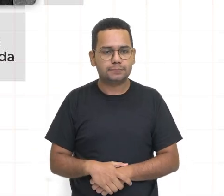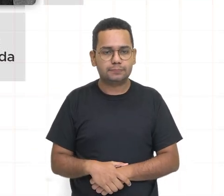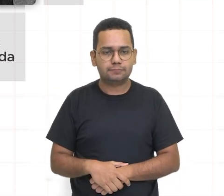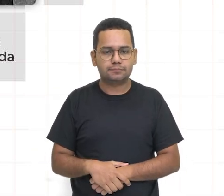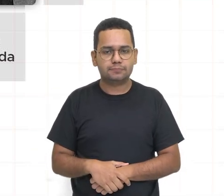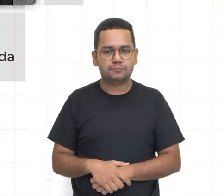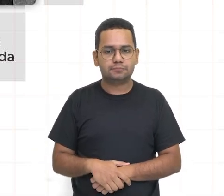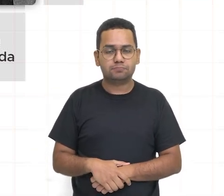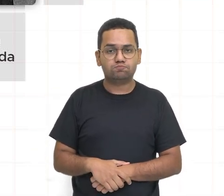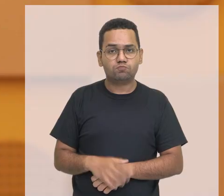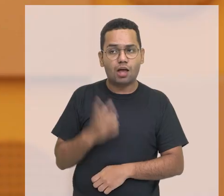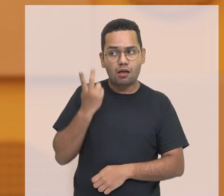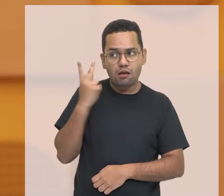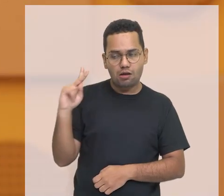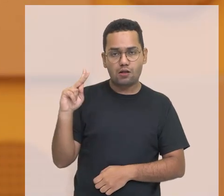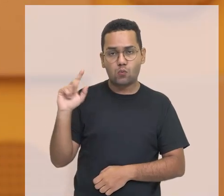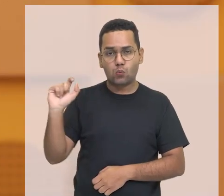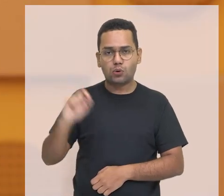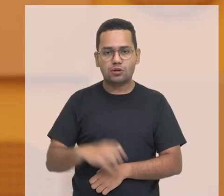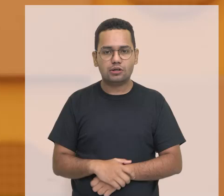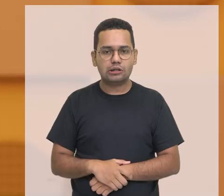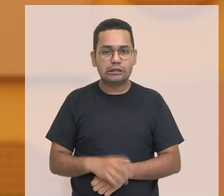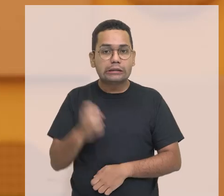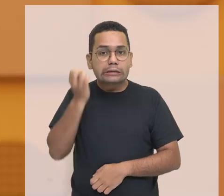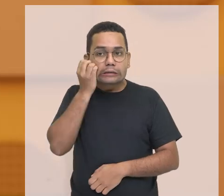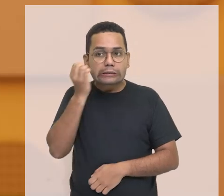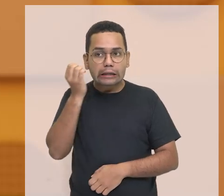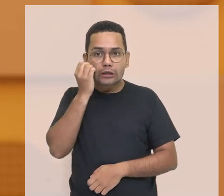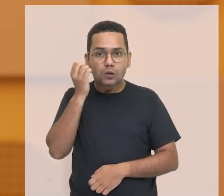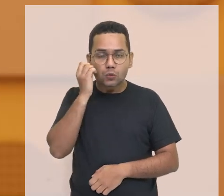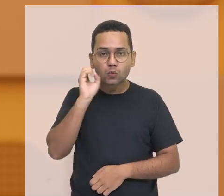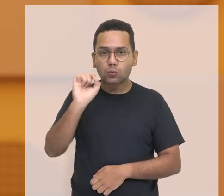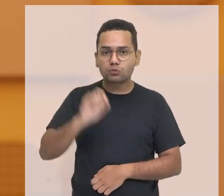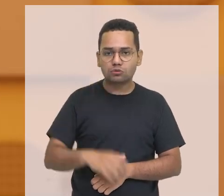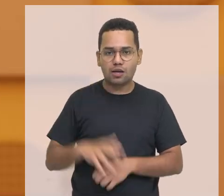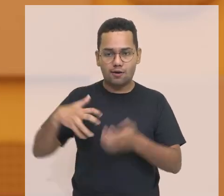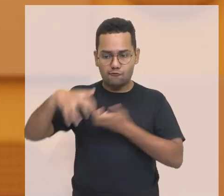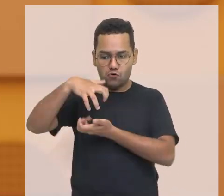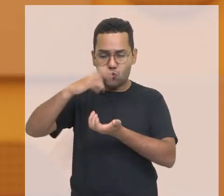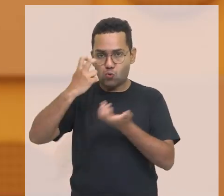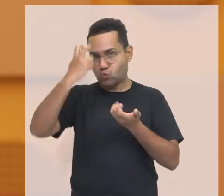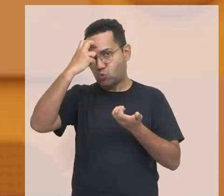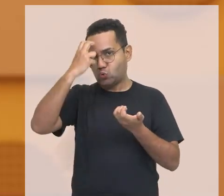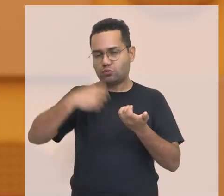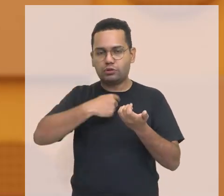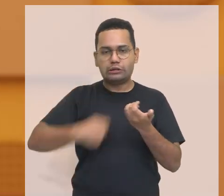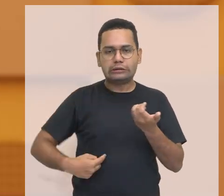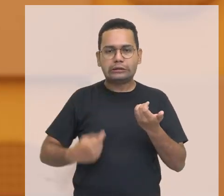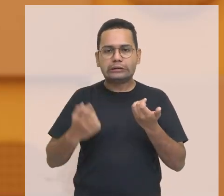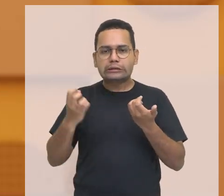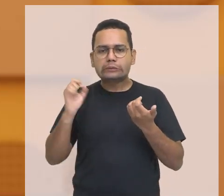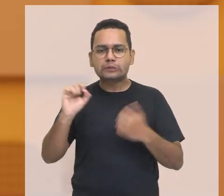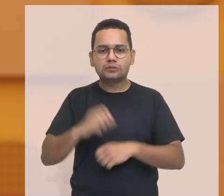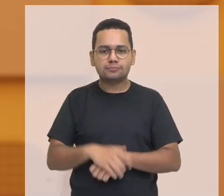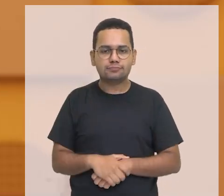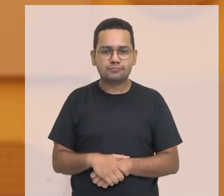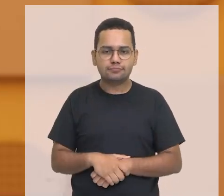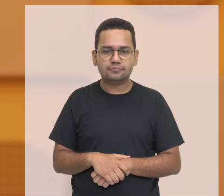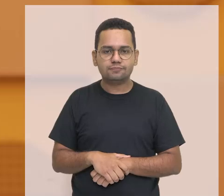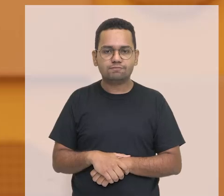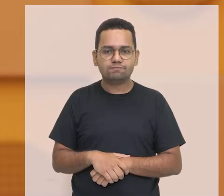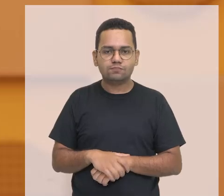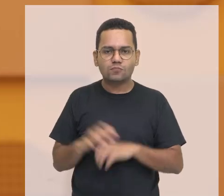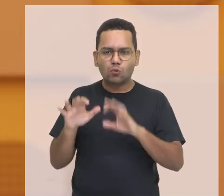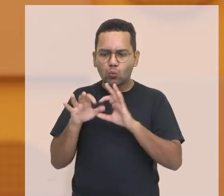buscou essa revolução cultural para tentar alinhar a população chinesa naquele momento à